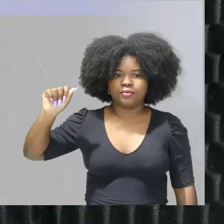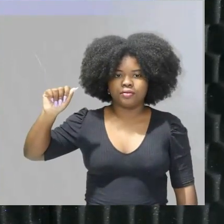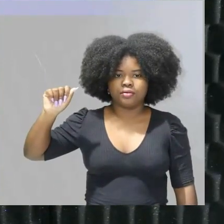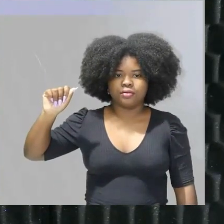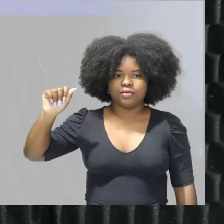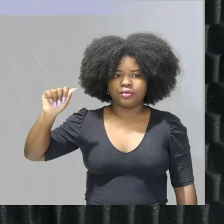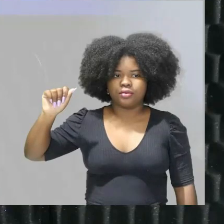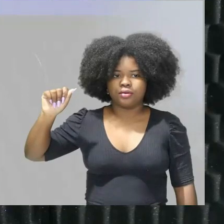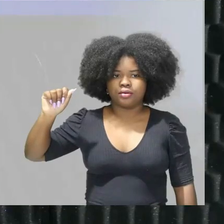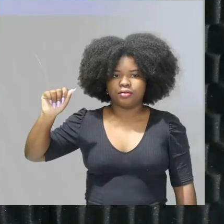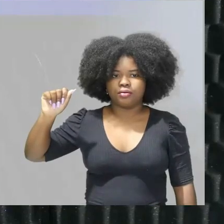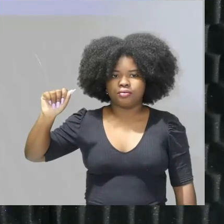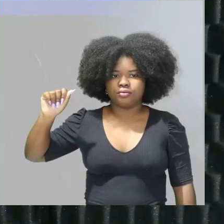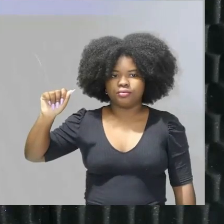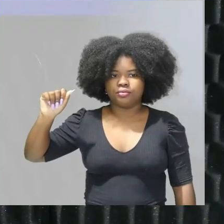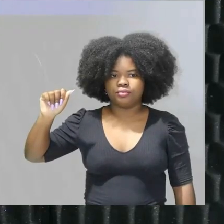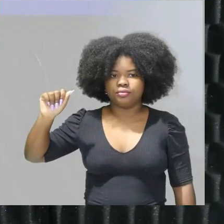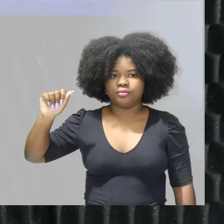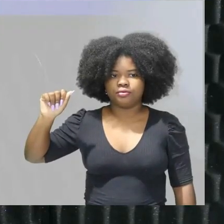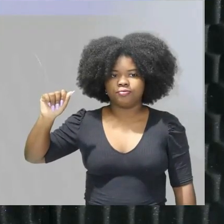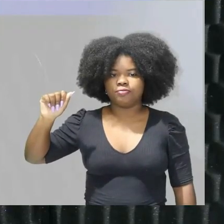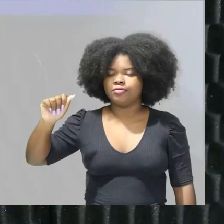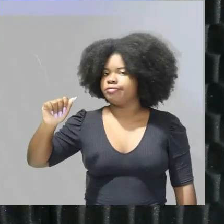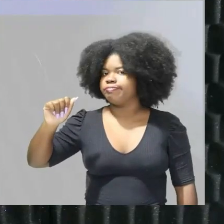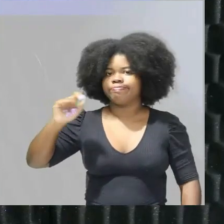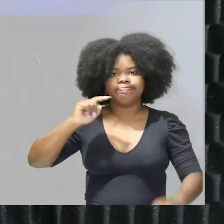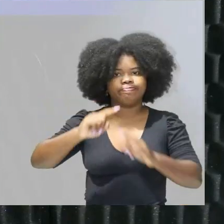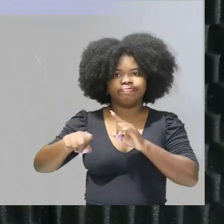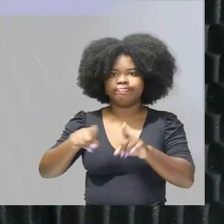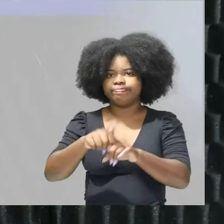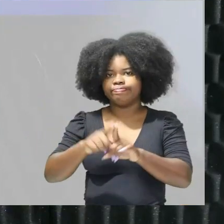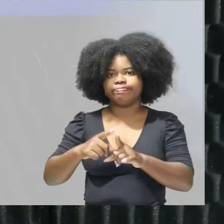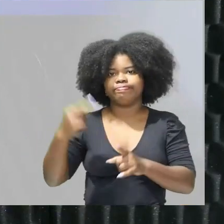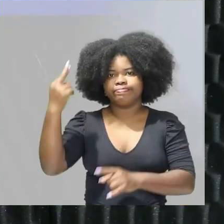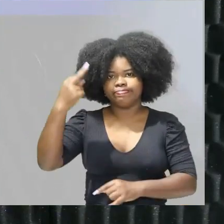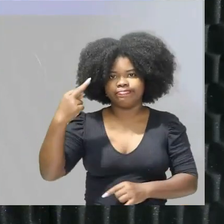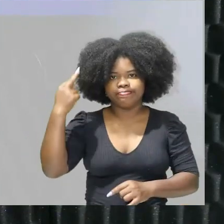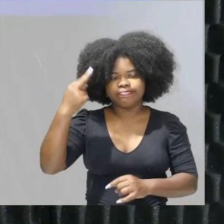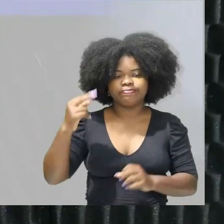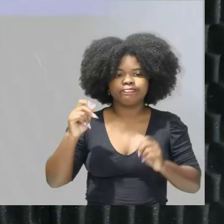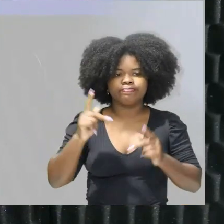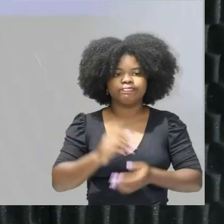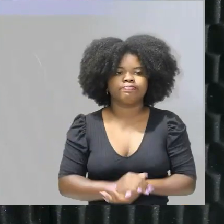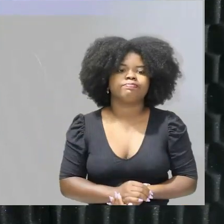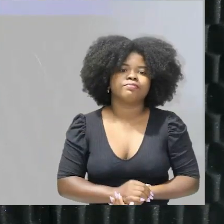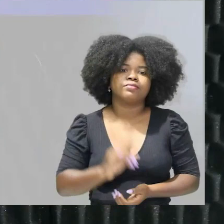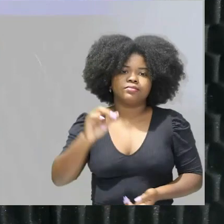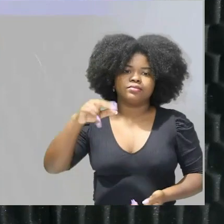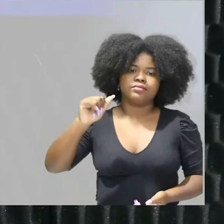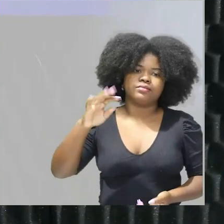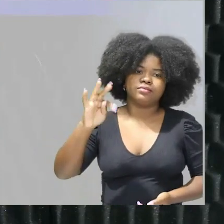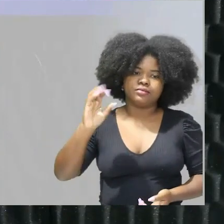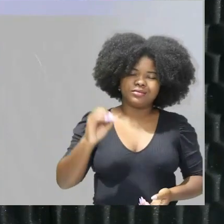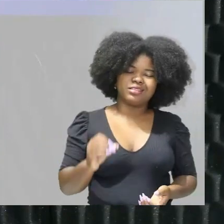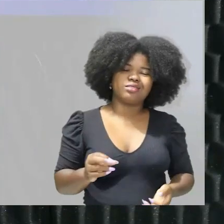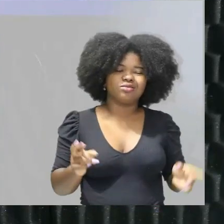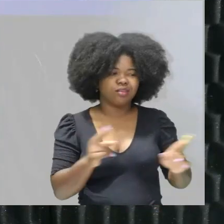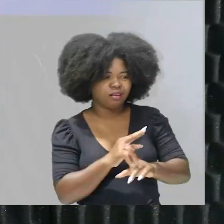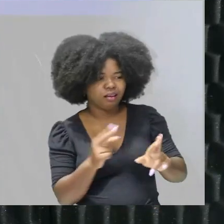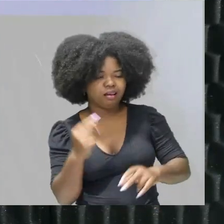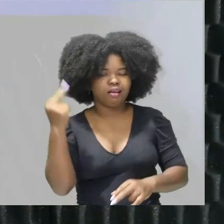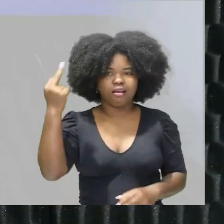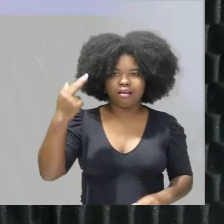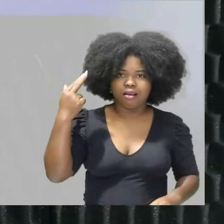Nata inato já tá dizendo que é racionalismo já não serve para gente essa expressão inato já introduz racionalismo Então